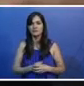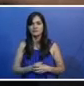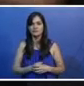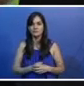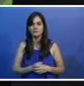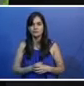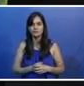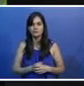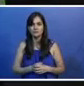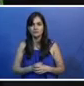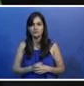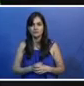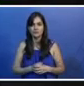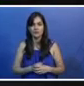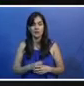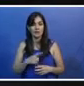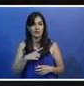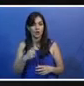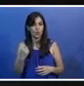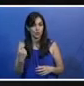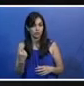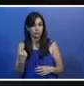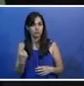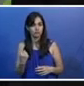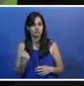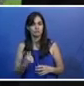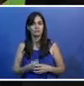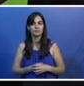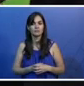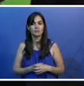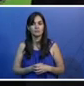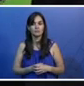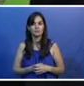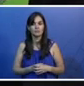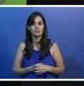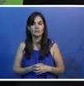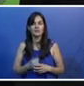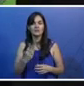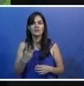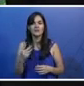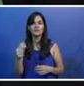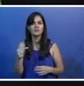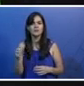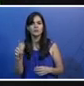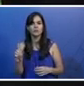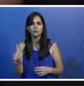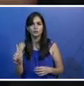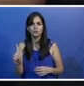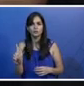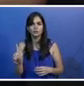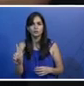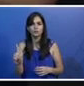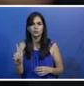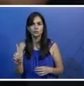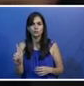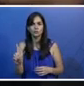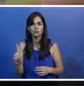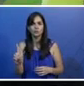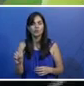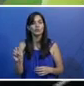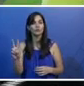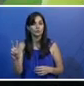1. Como eu tenho menos, 3 menos 1, mantém a parte